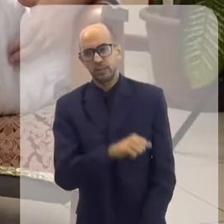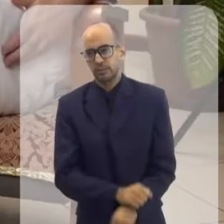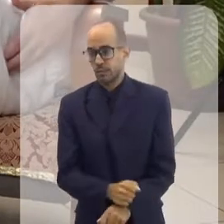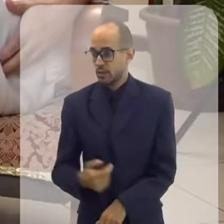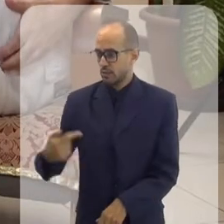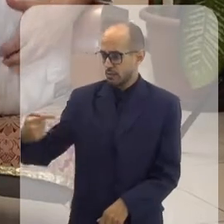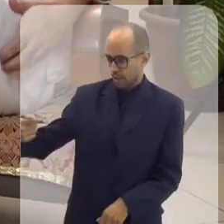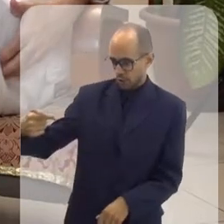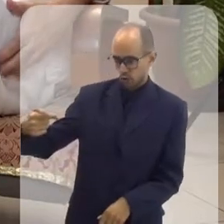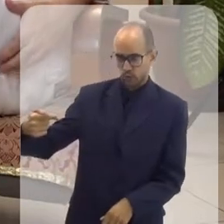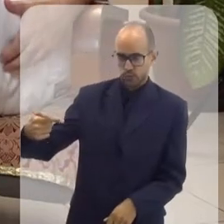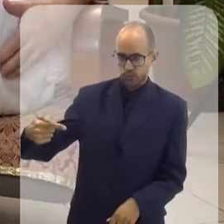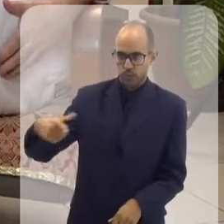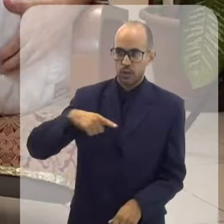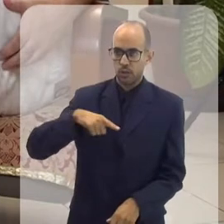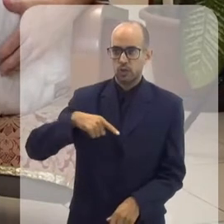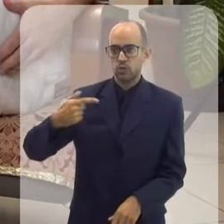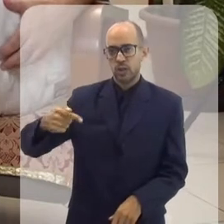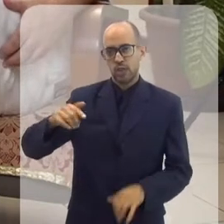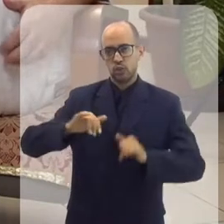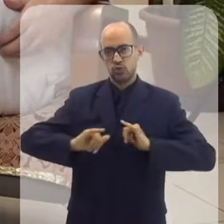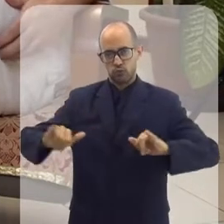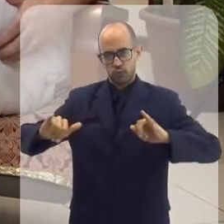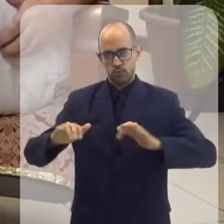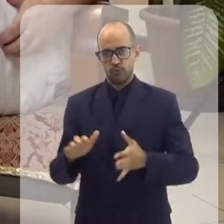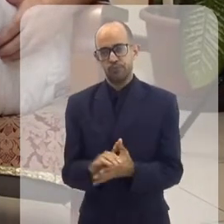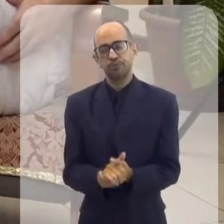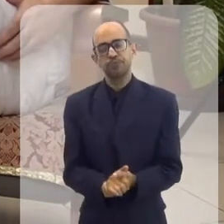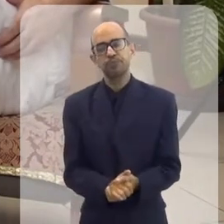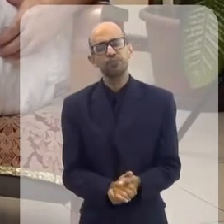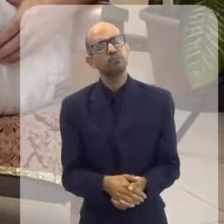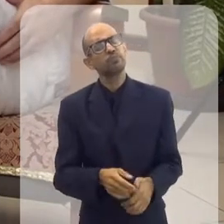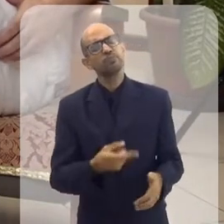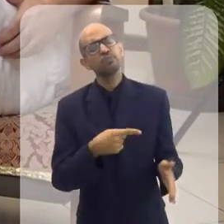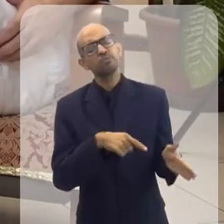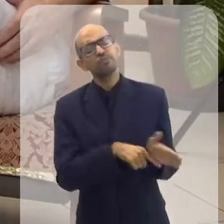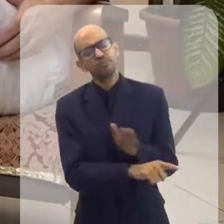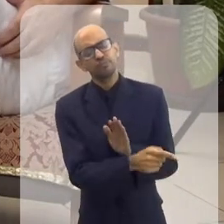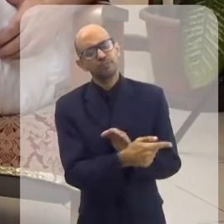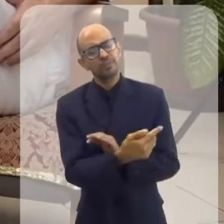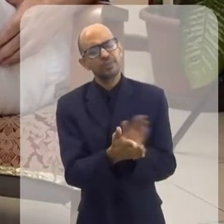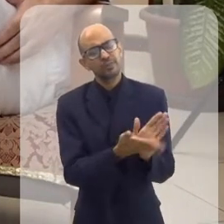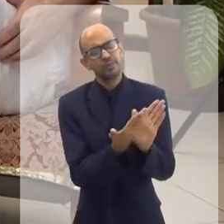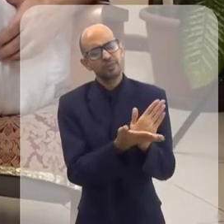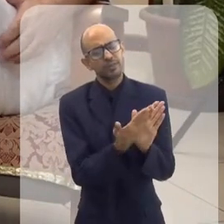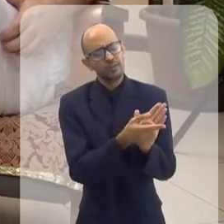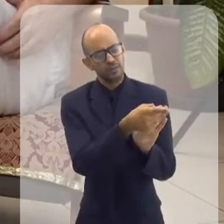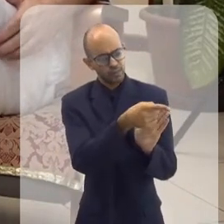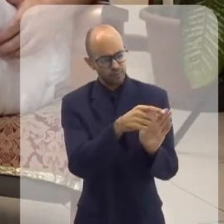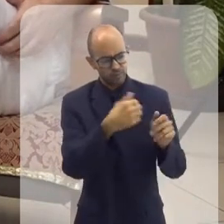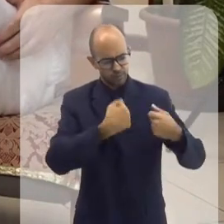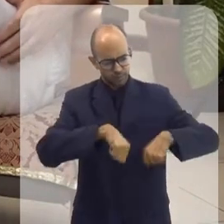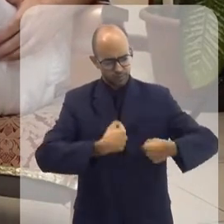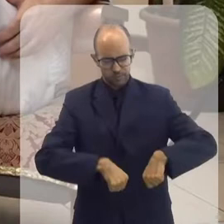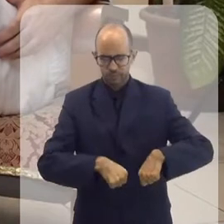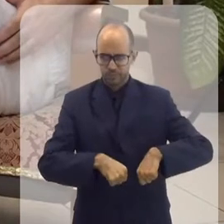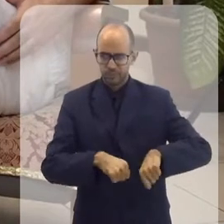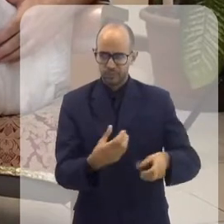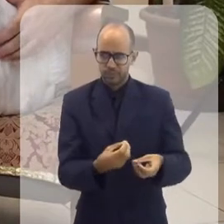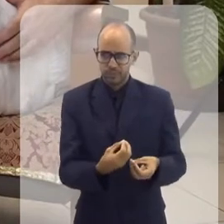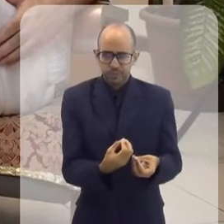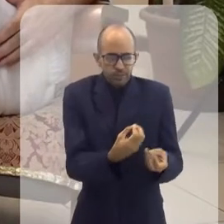segredo 700 livros publicados e esses livros foi uma necessidade